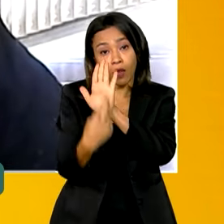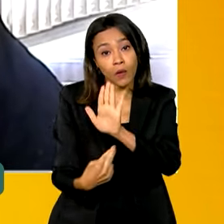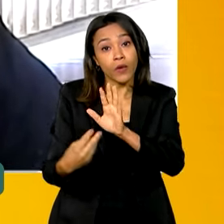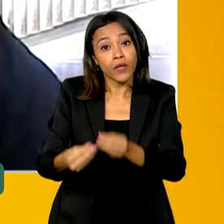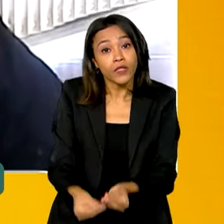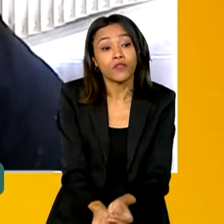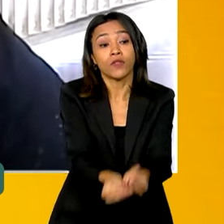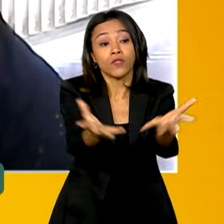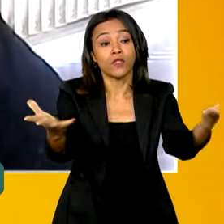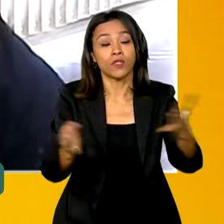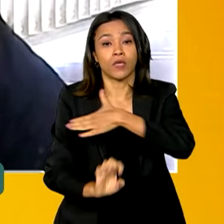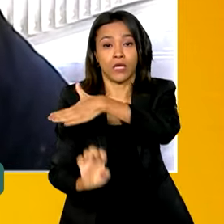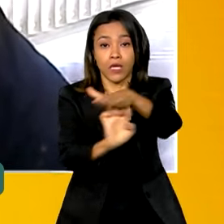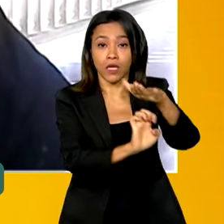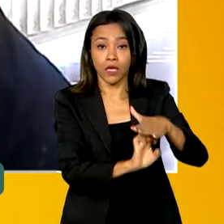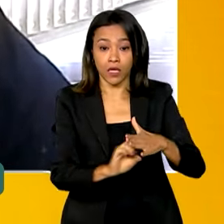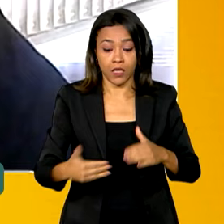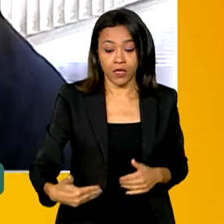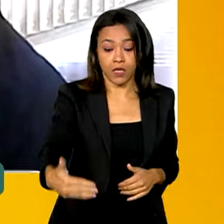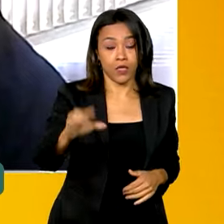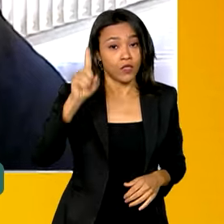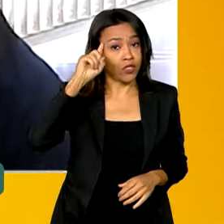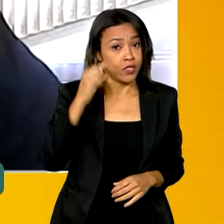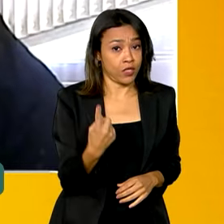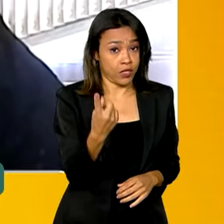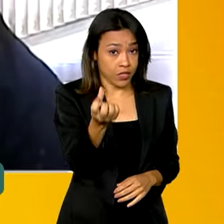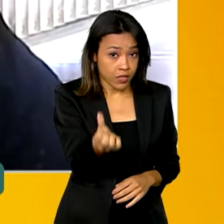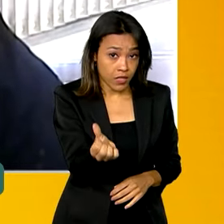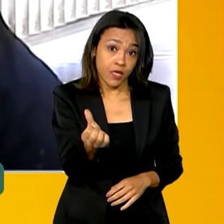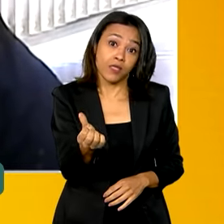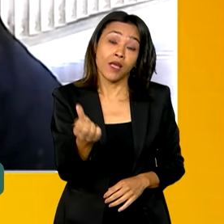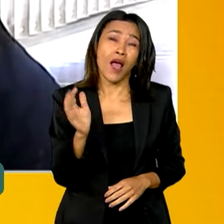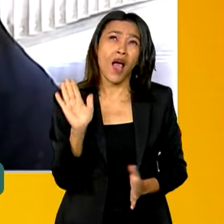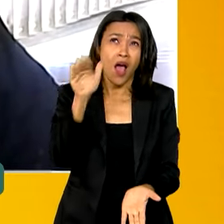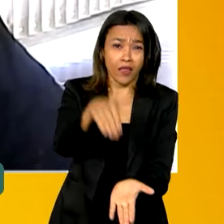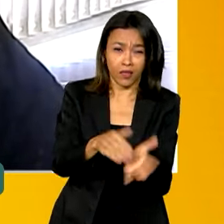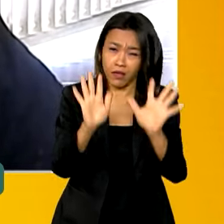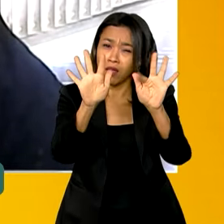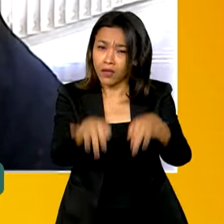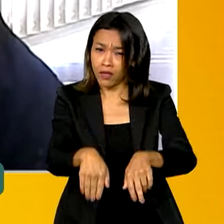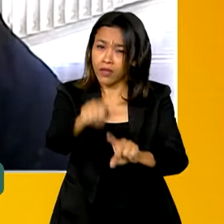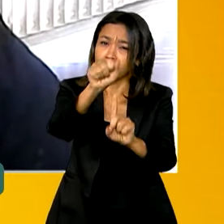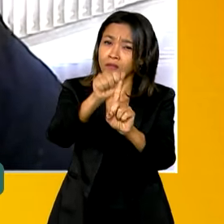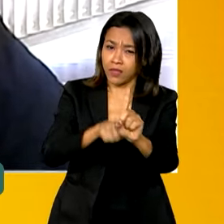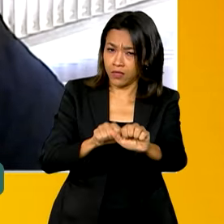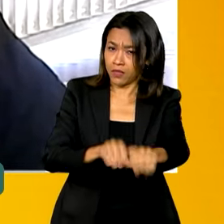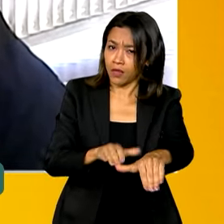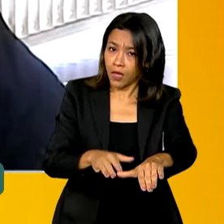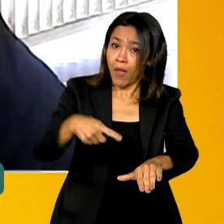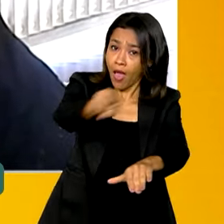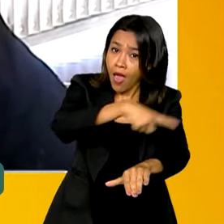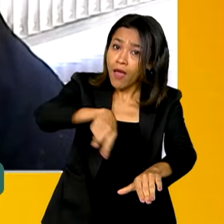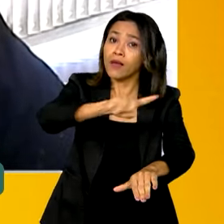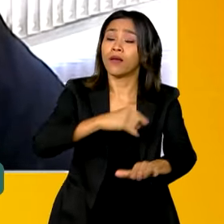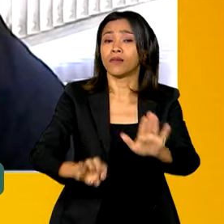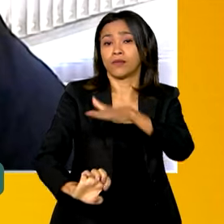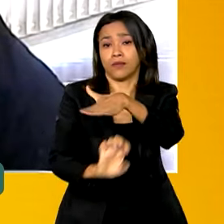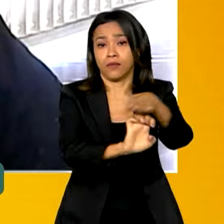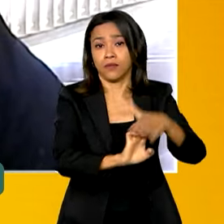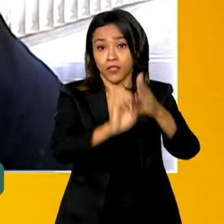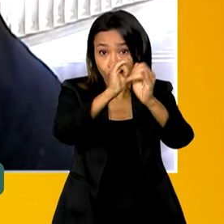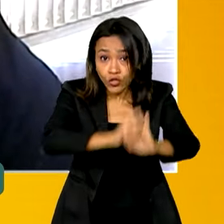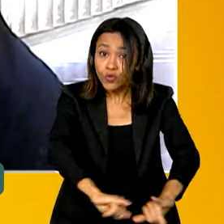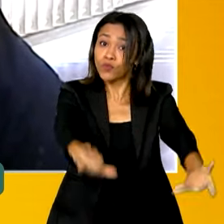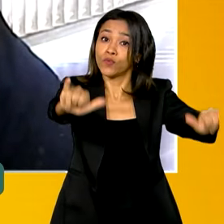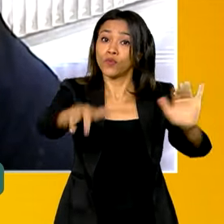empresas dia 16, para que até o final do mês, até o final de setembro, elas divulguem. A gente